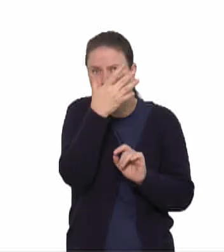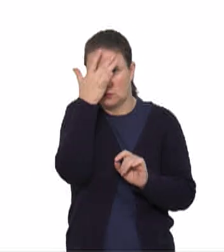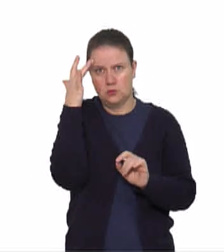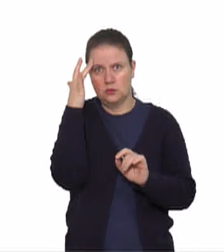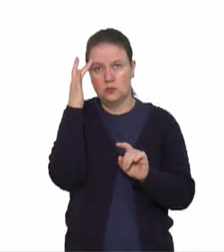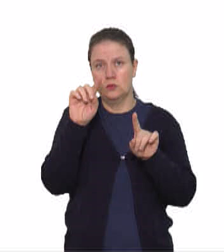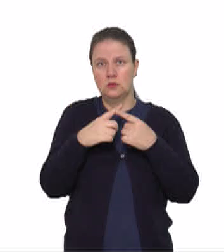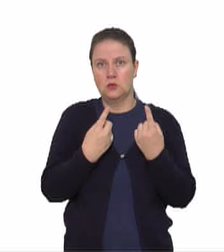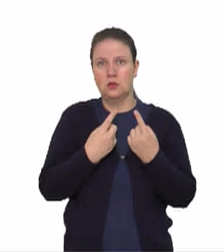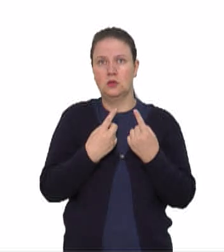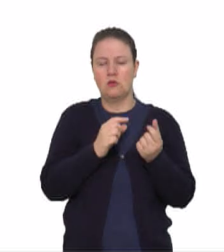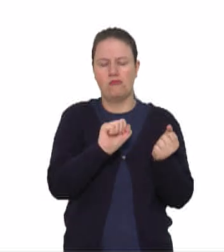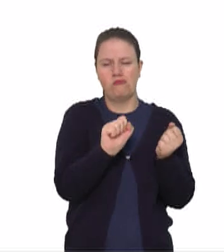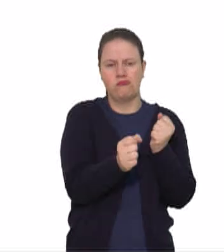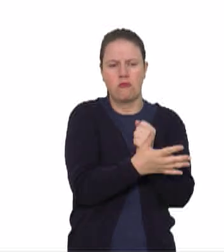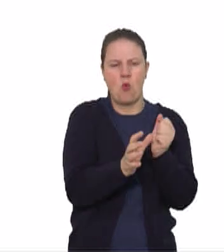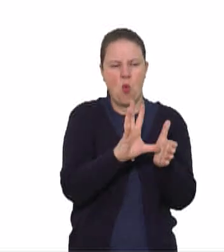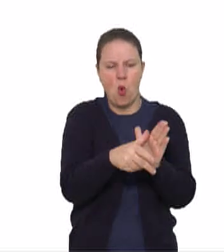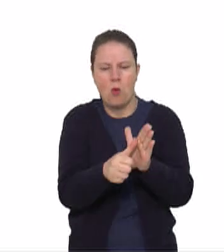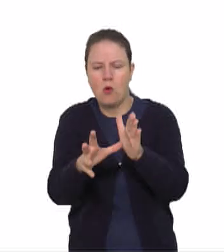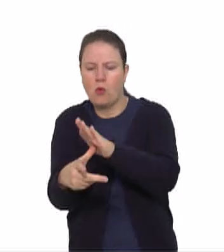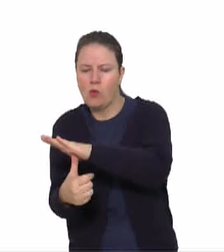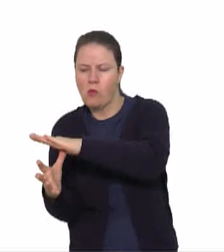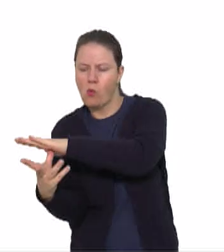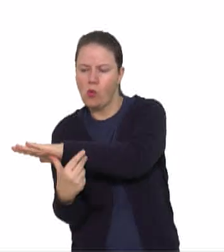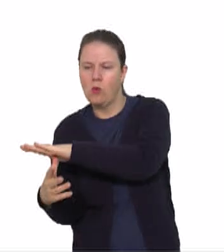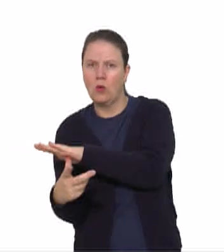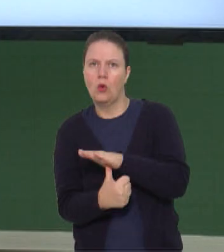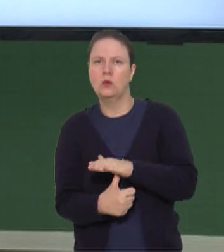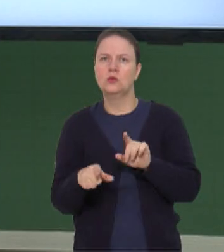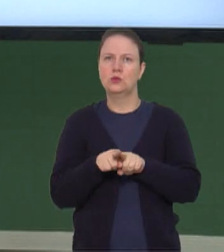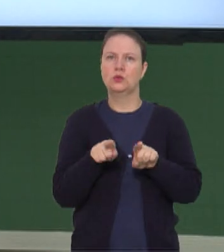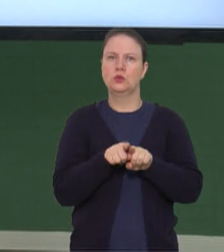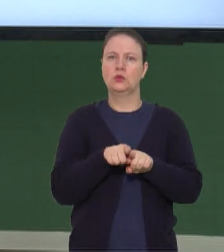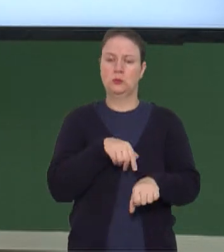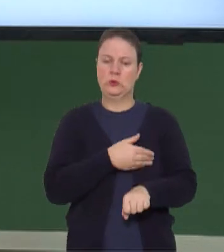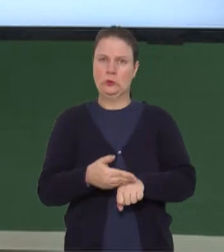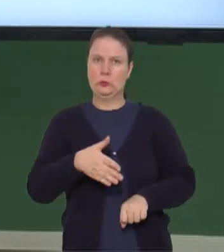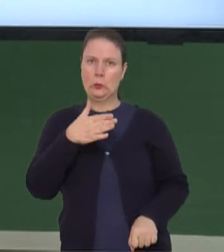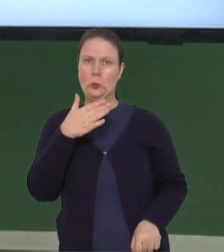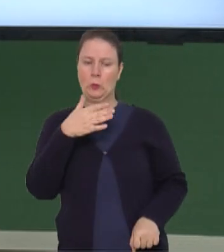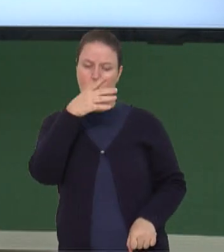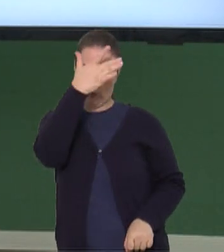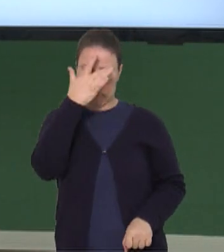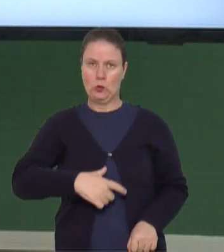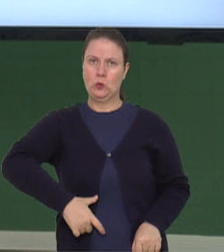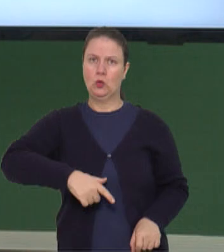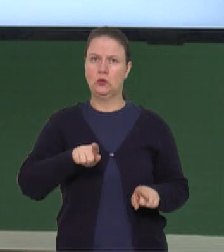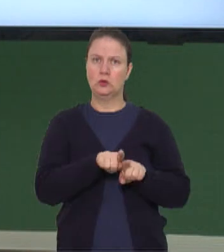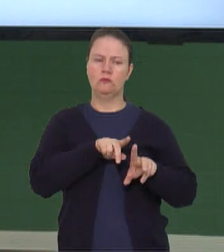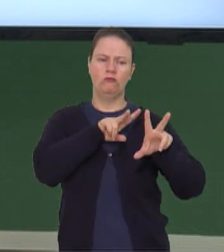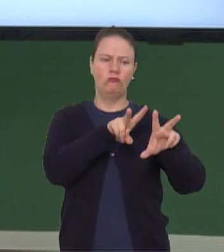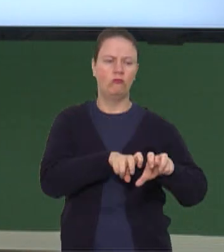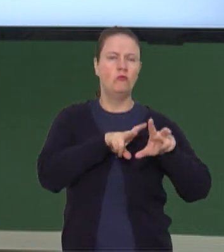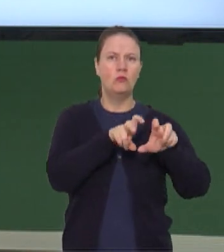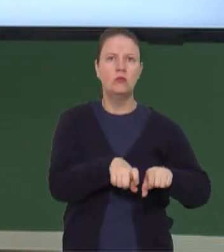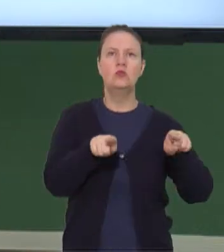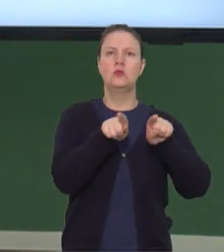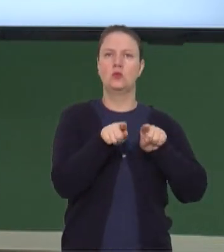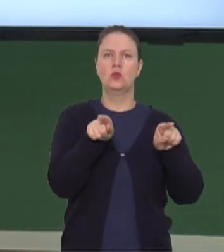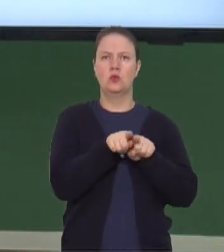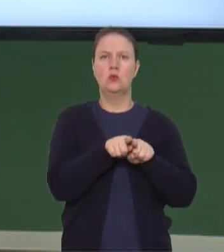a extorsões e agressões dos brancos escravocatas, que eram os donos dessas grandes plantações ou plantations, né,